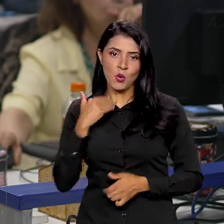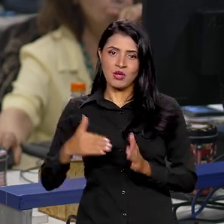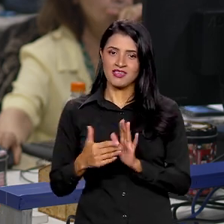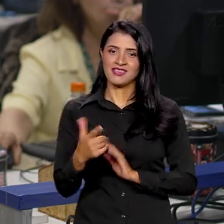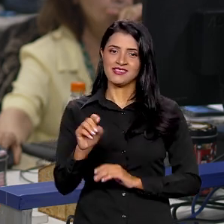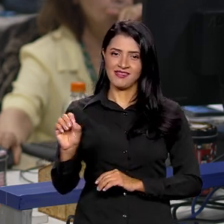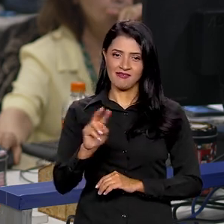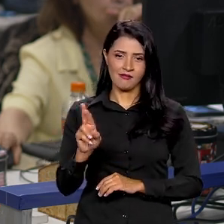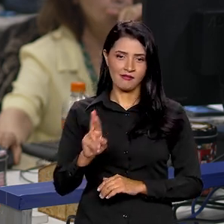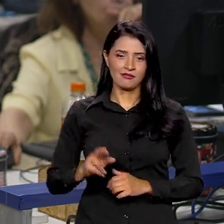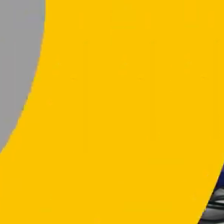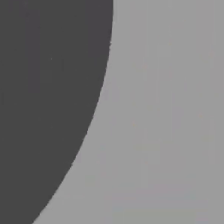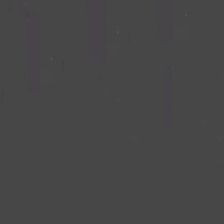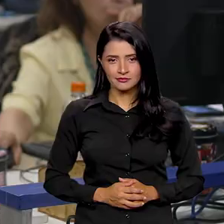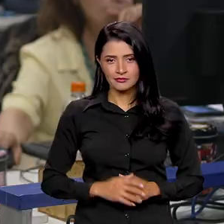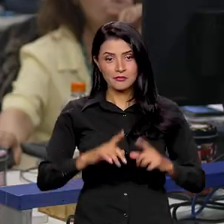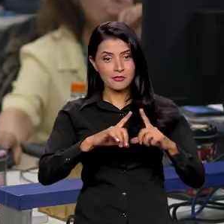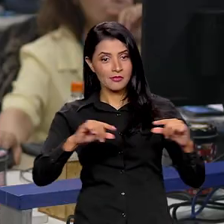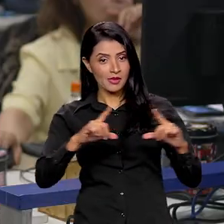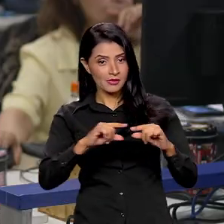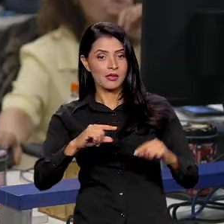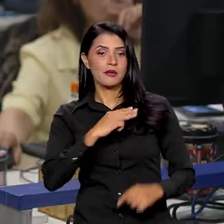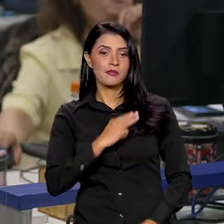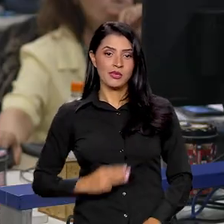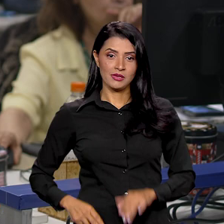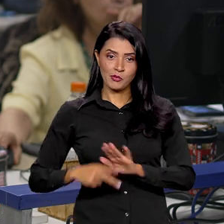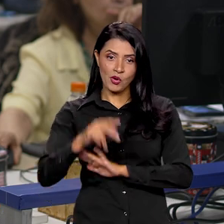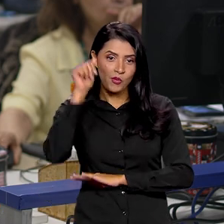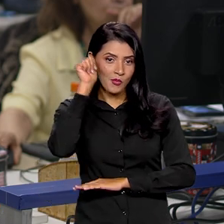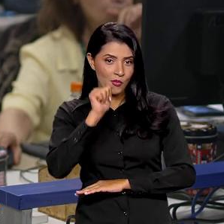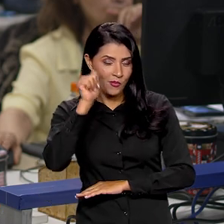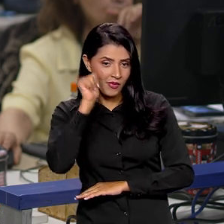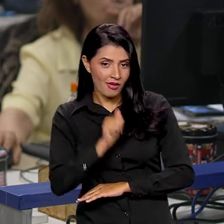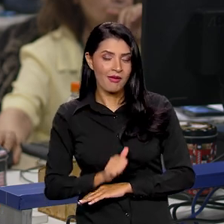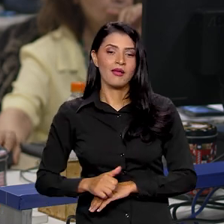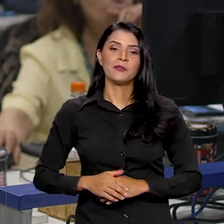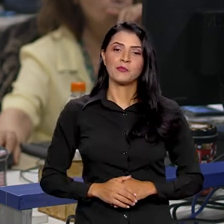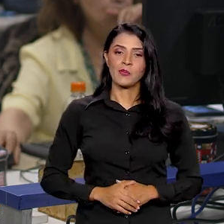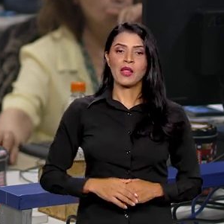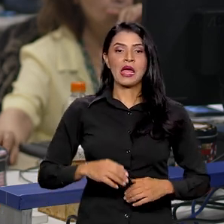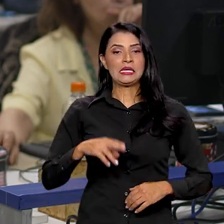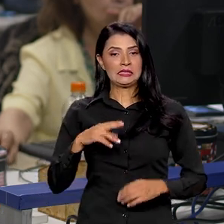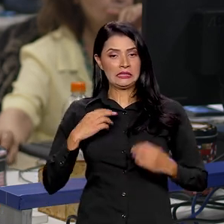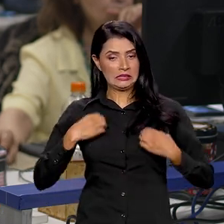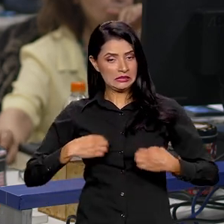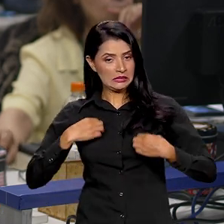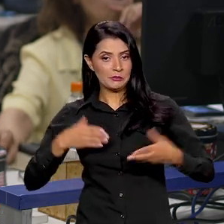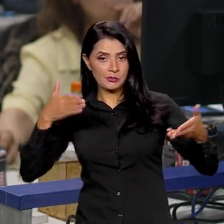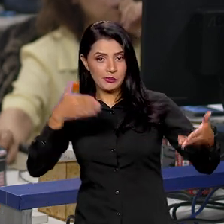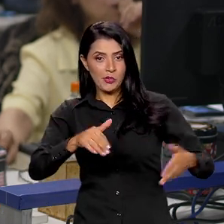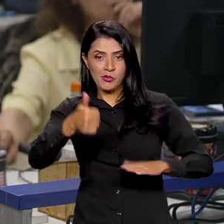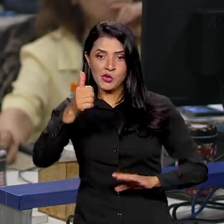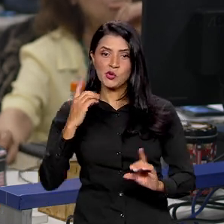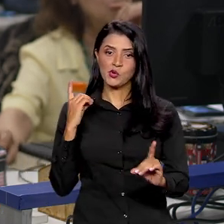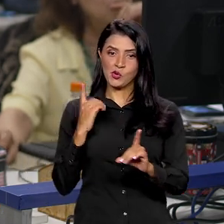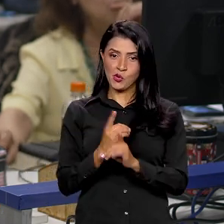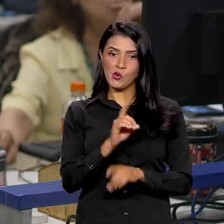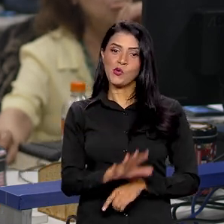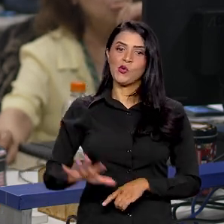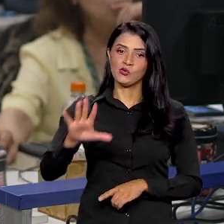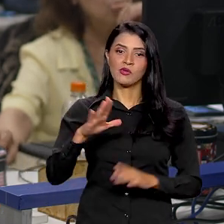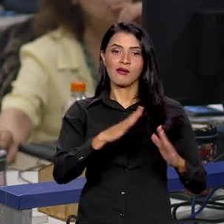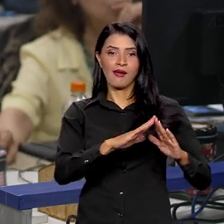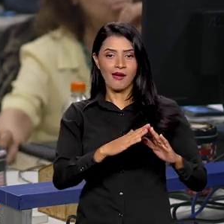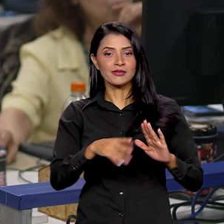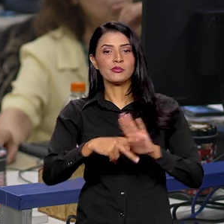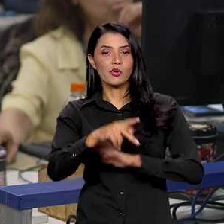bancárias de até R$ 100. E em Brasília, a ministra das Mulheres, Cida Gonçalves, participou do primeiro Encontro Nacional